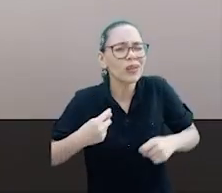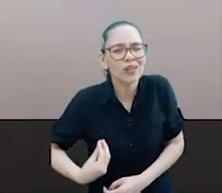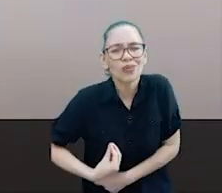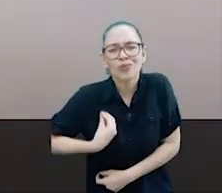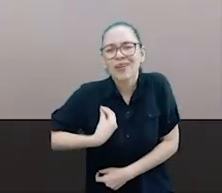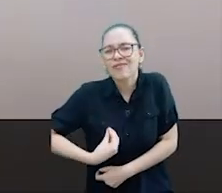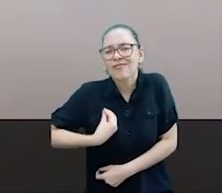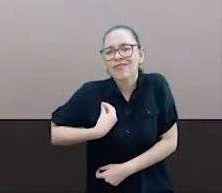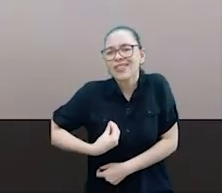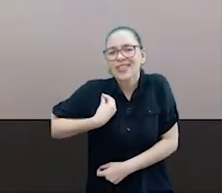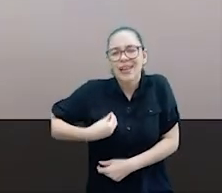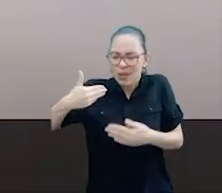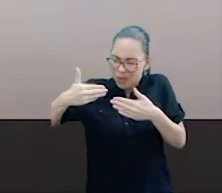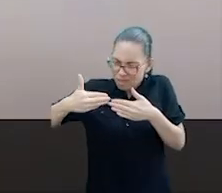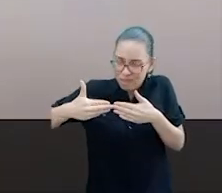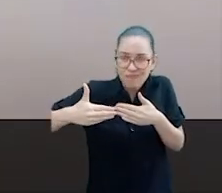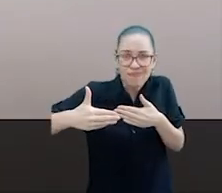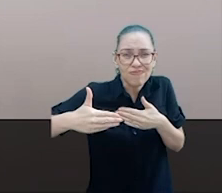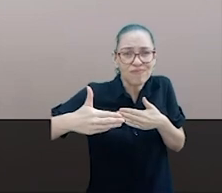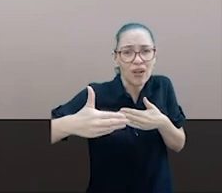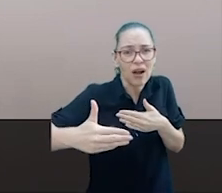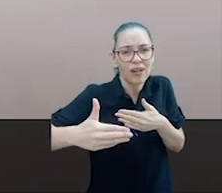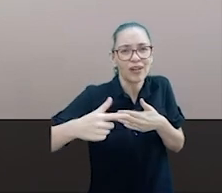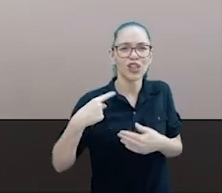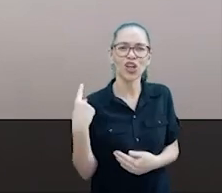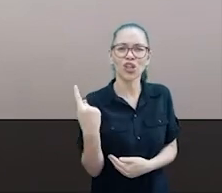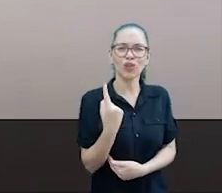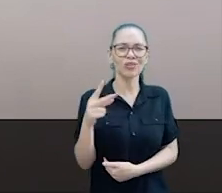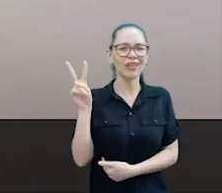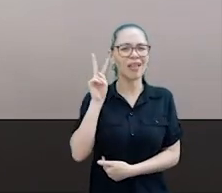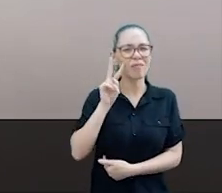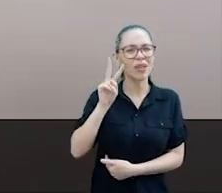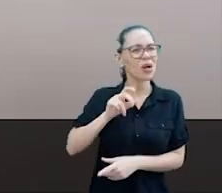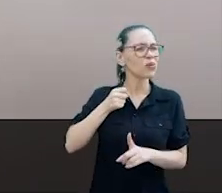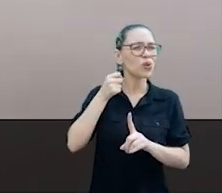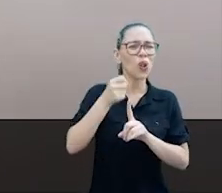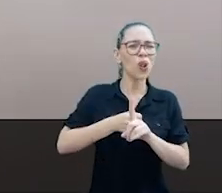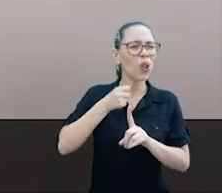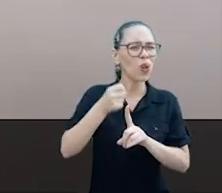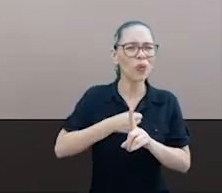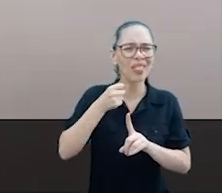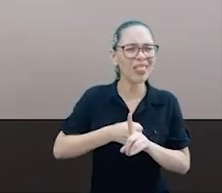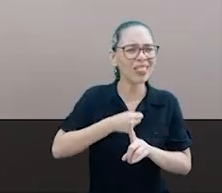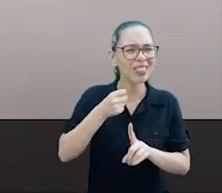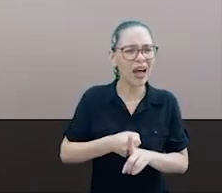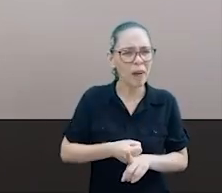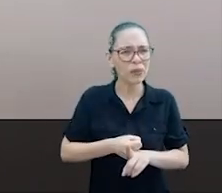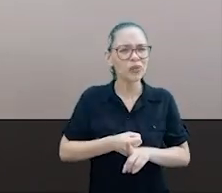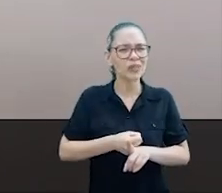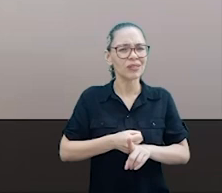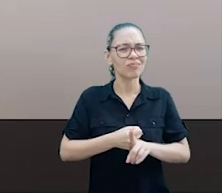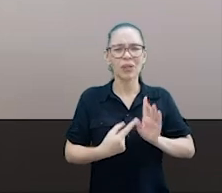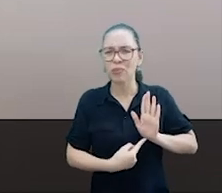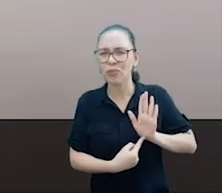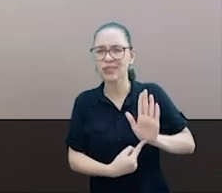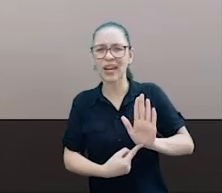Que todo o seu legado seja para sempre um norte, uma bandeira, que